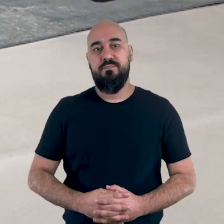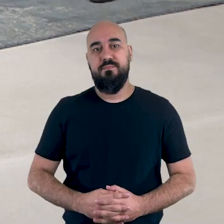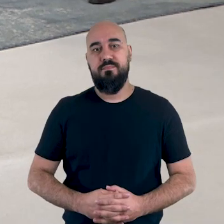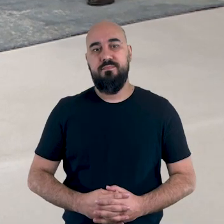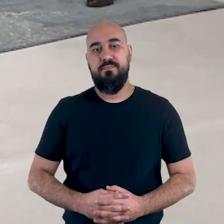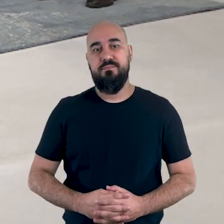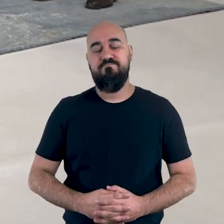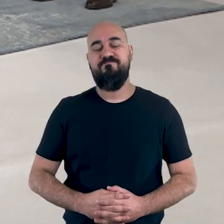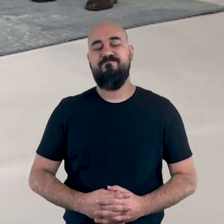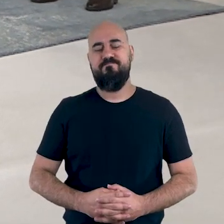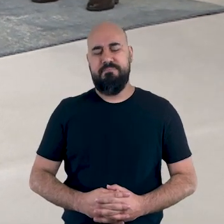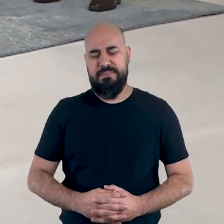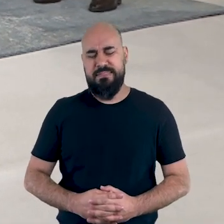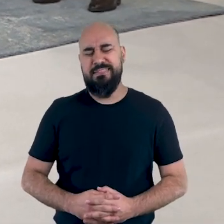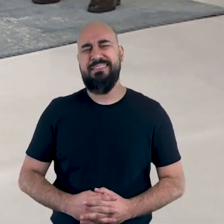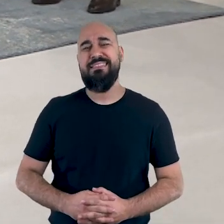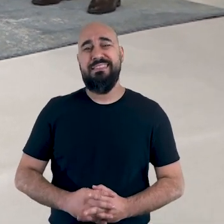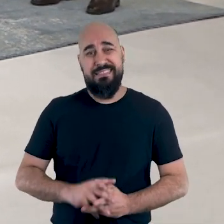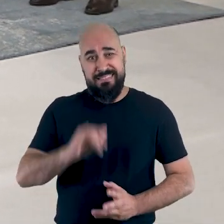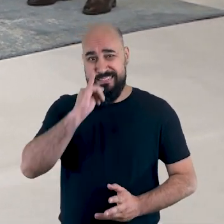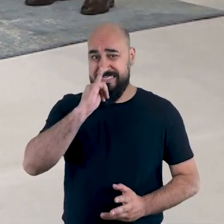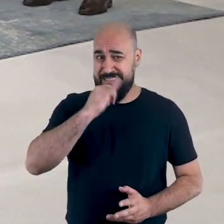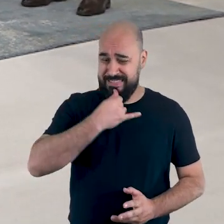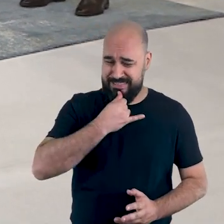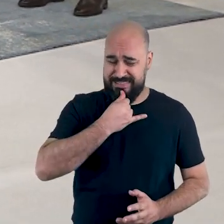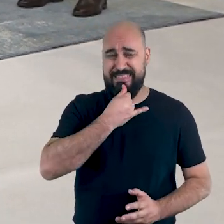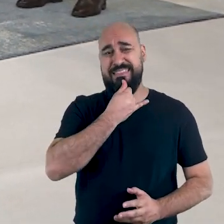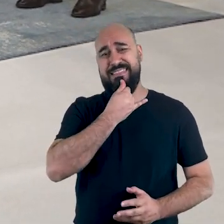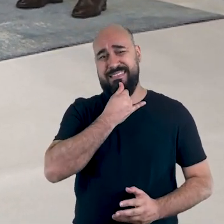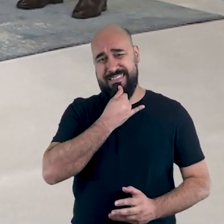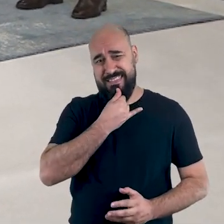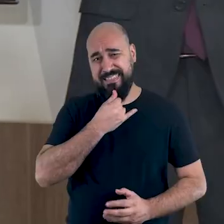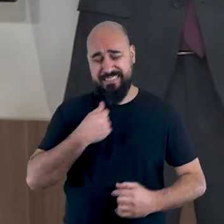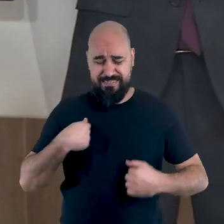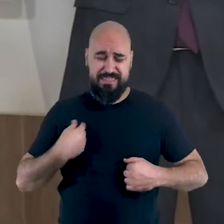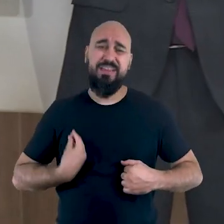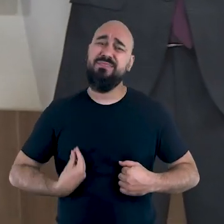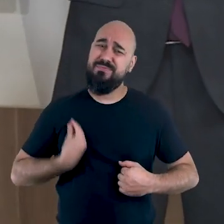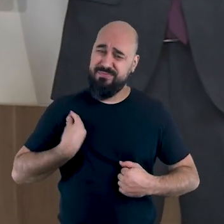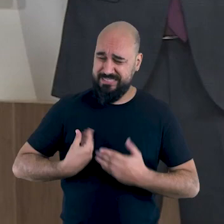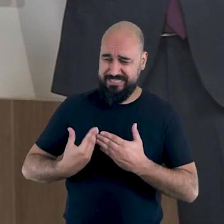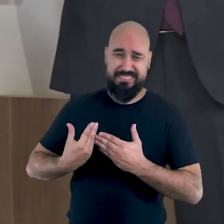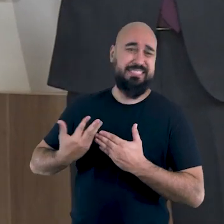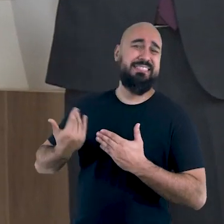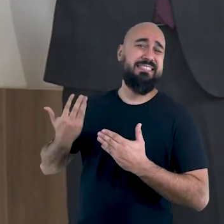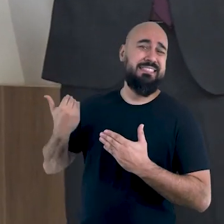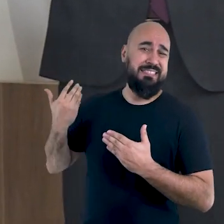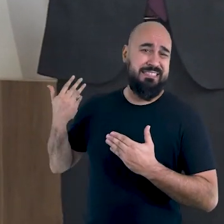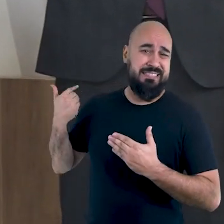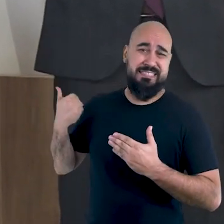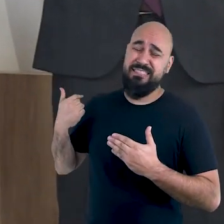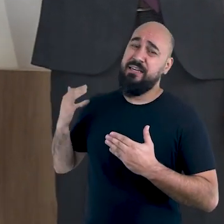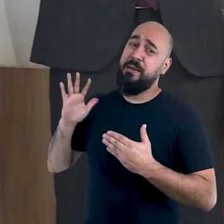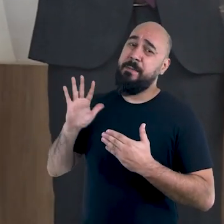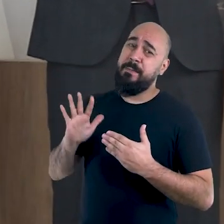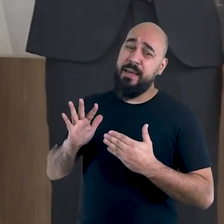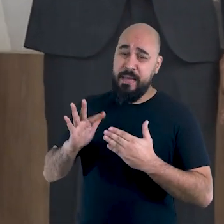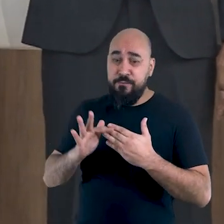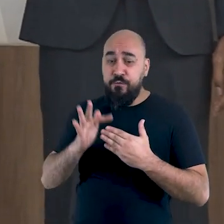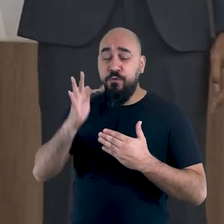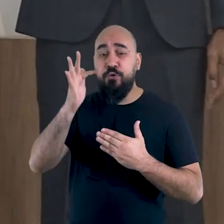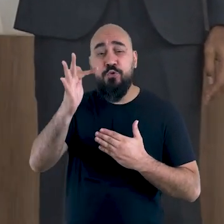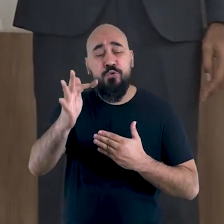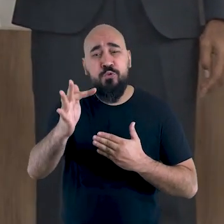Em tristezas eu vivia, o amanhã me era